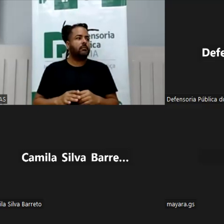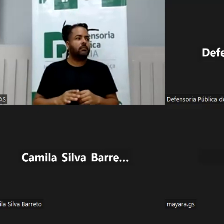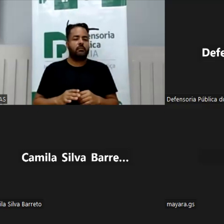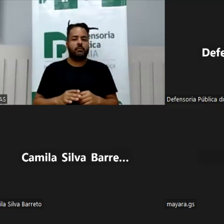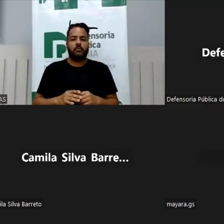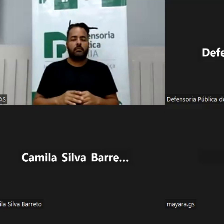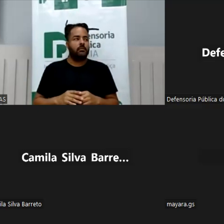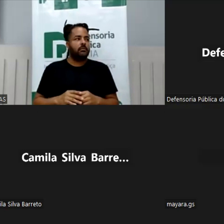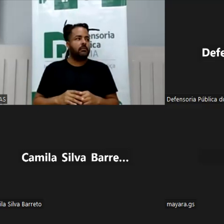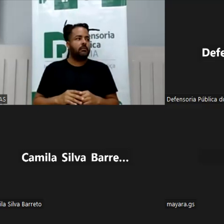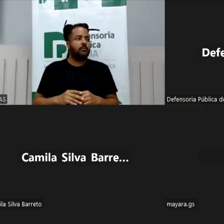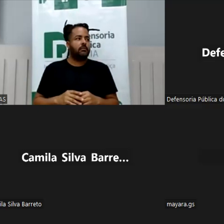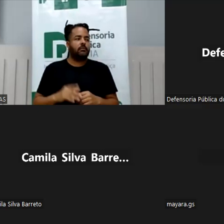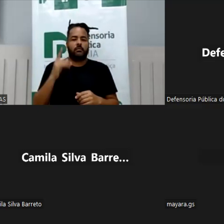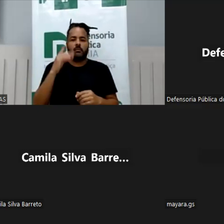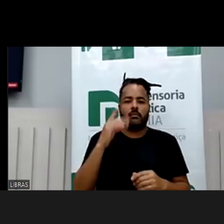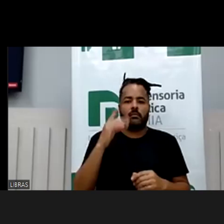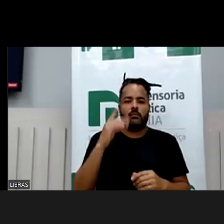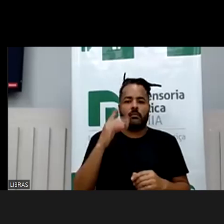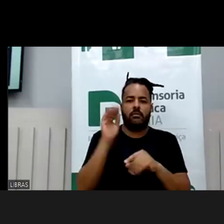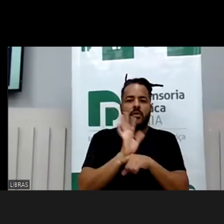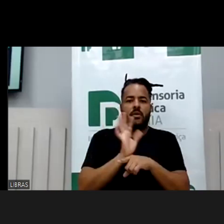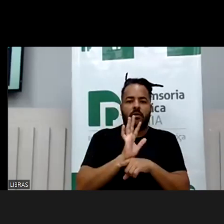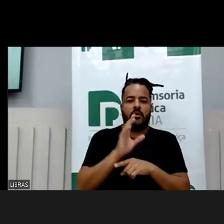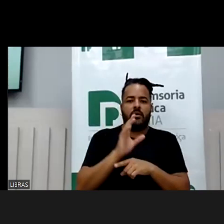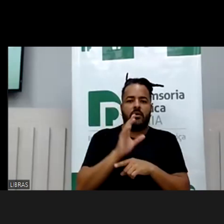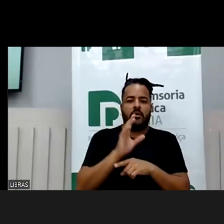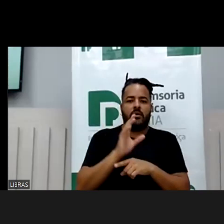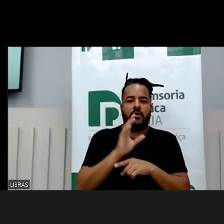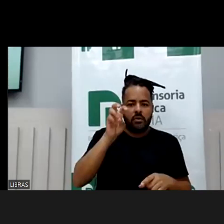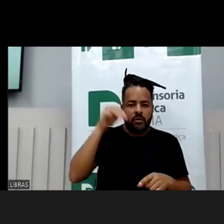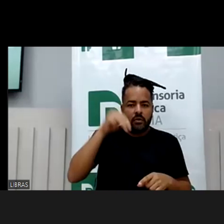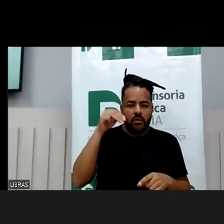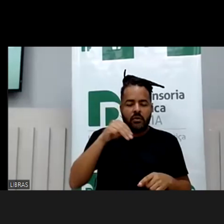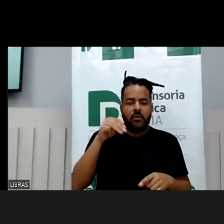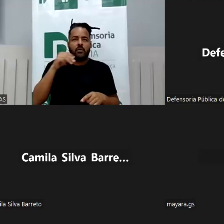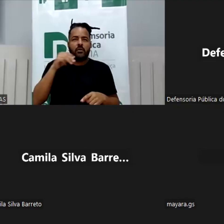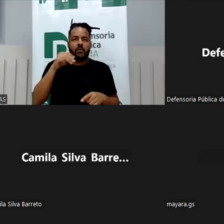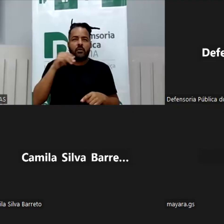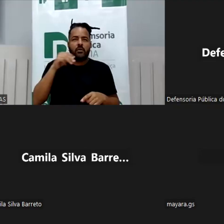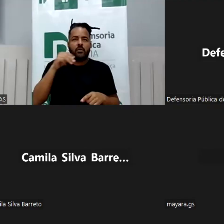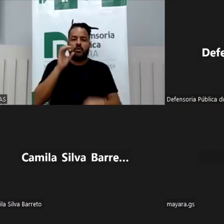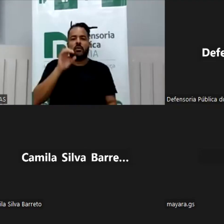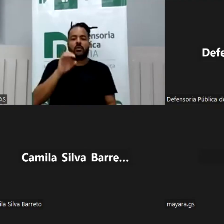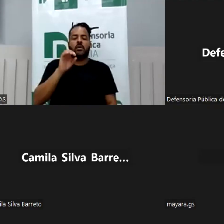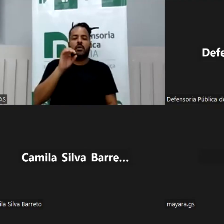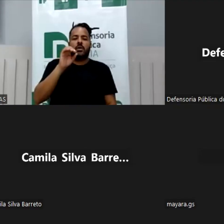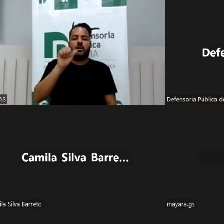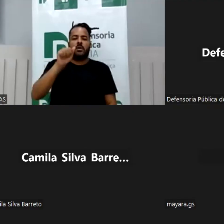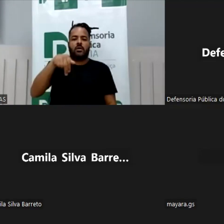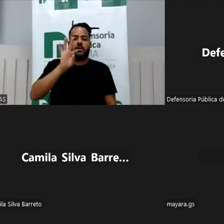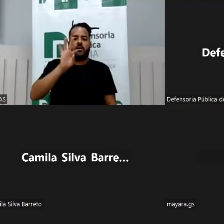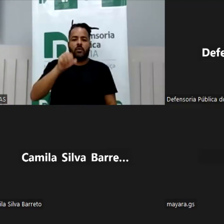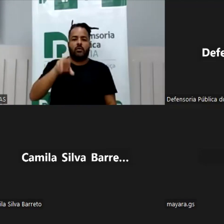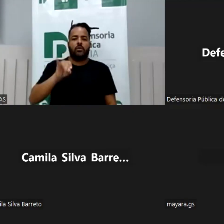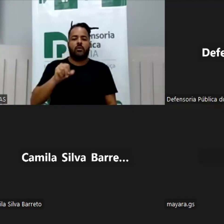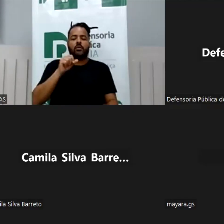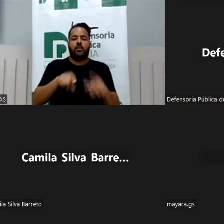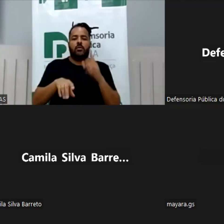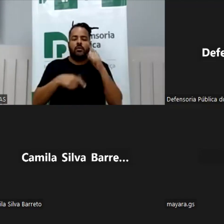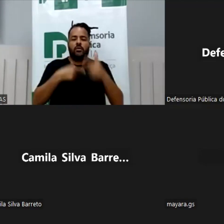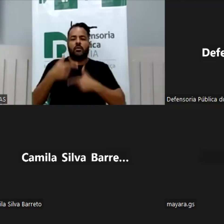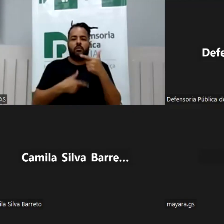vou colocar aqui o vídeo, só cinco minutinhos do auditor fiscal, doutor Antônio, que trabalha justamente com o trabalho infantil